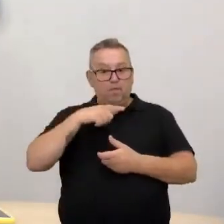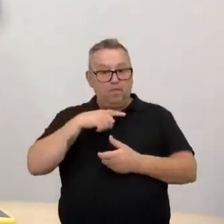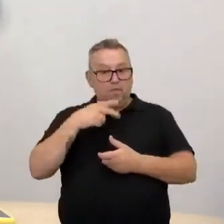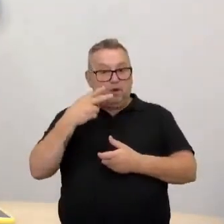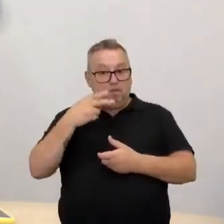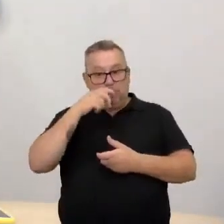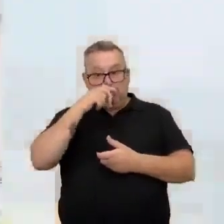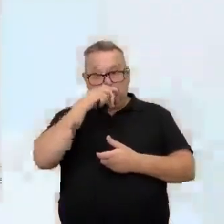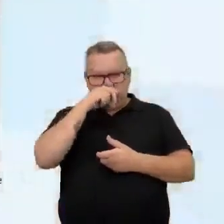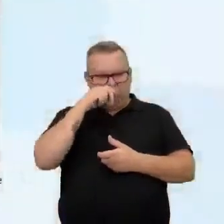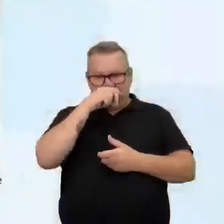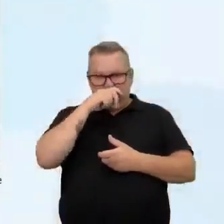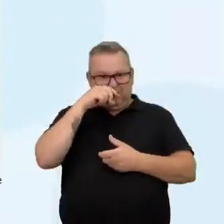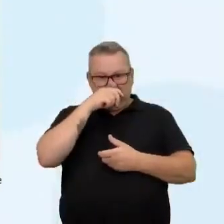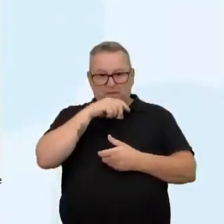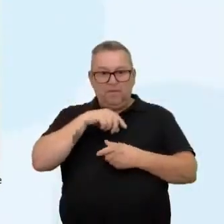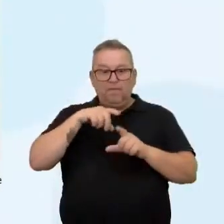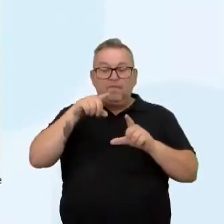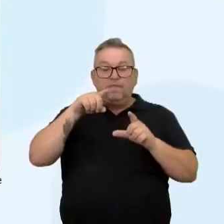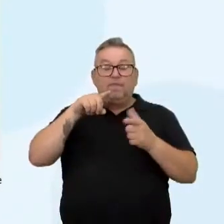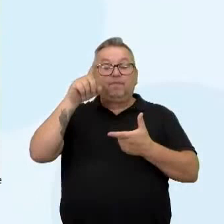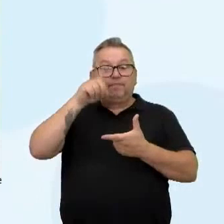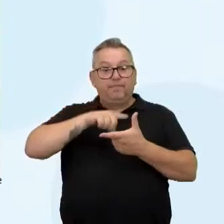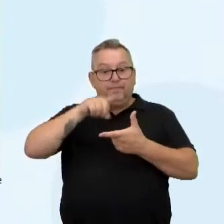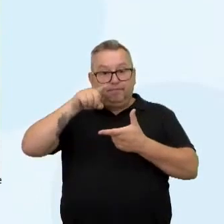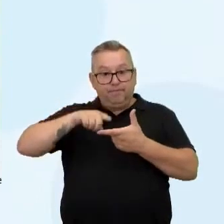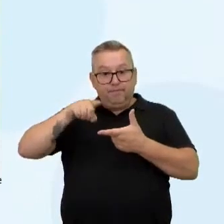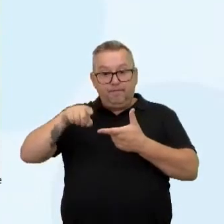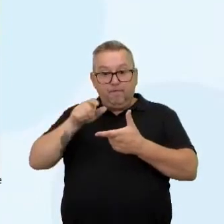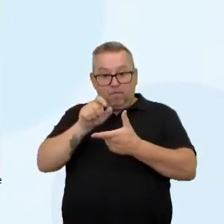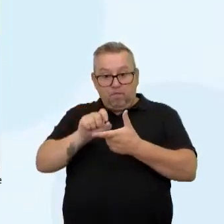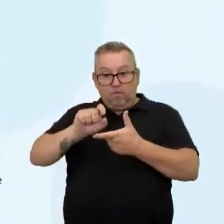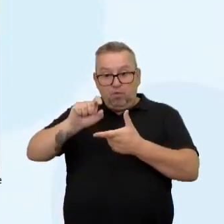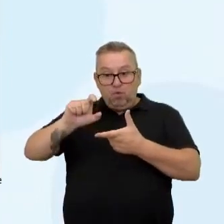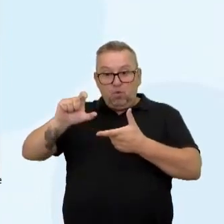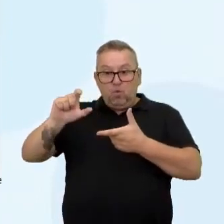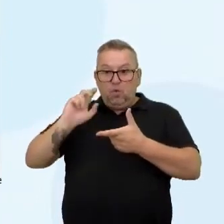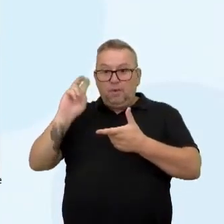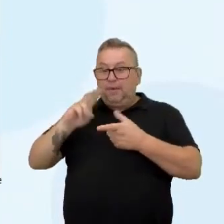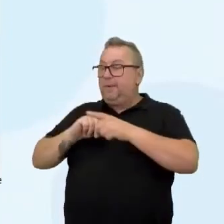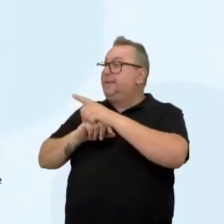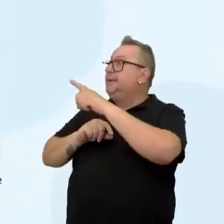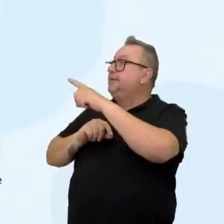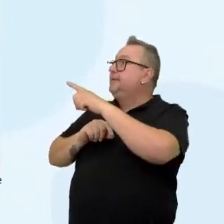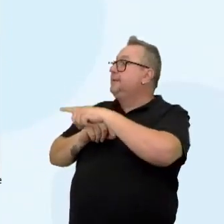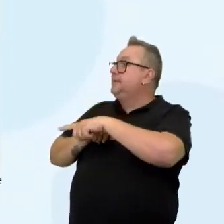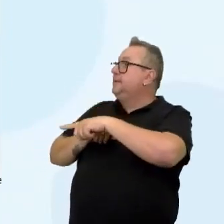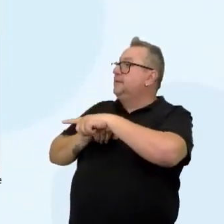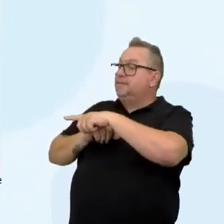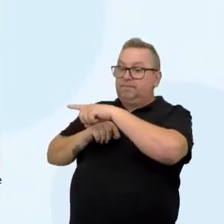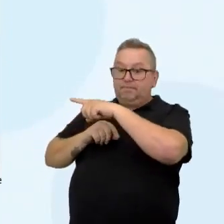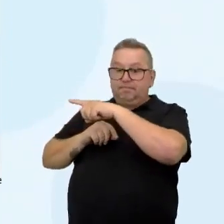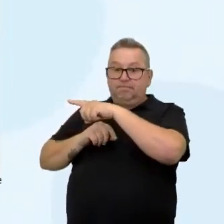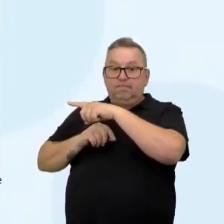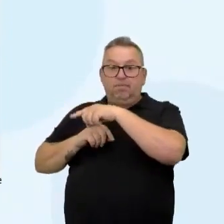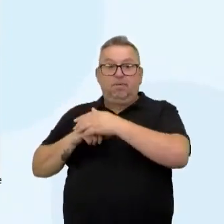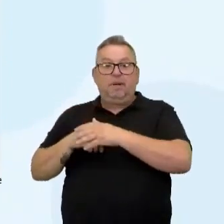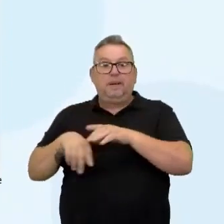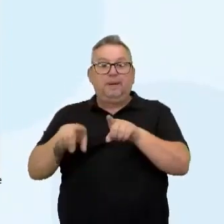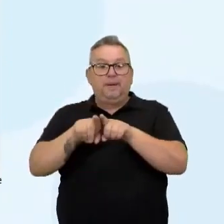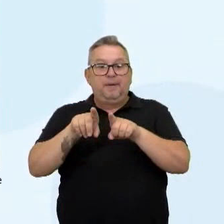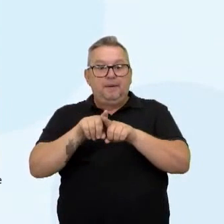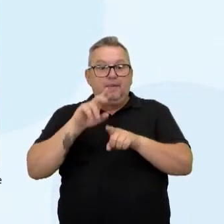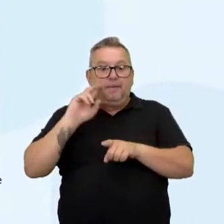né? O primeiro que a gente vai mostrar é a densidade, que mostra aí a densidade populacional em regiões do globo, né? Ou seja, quando eu